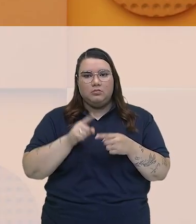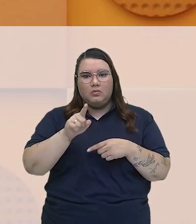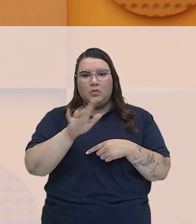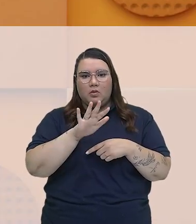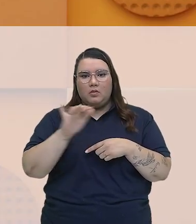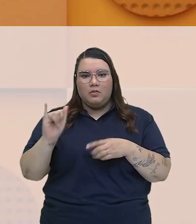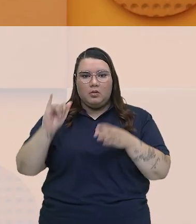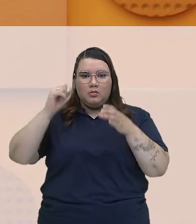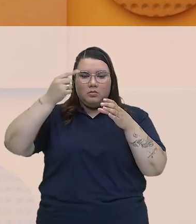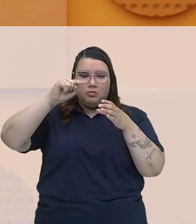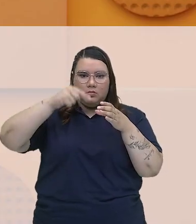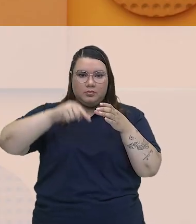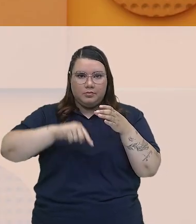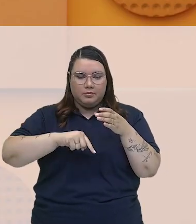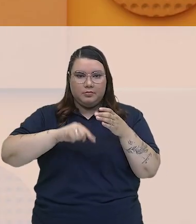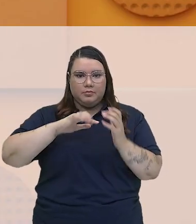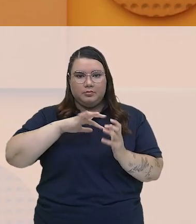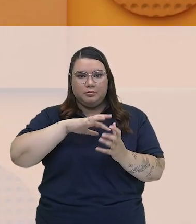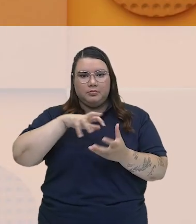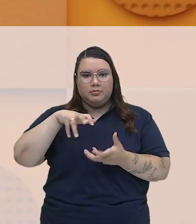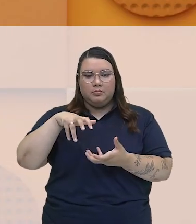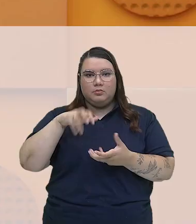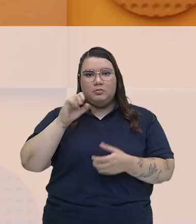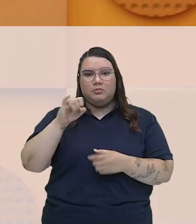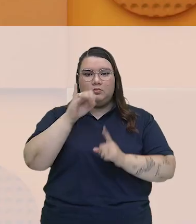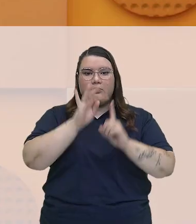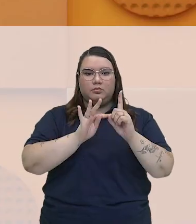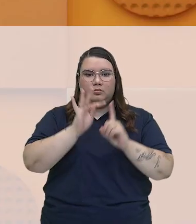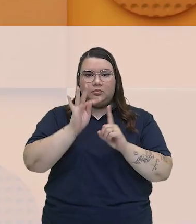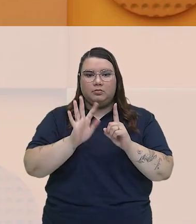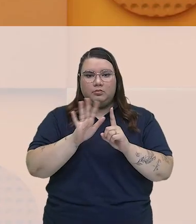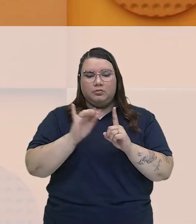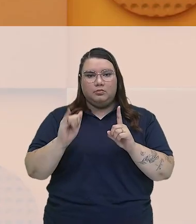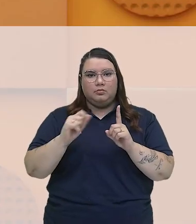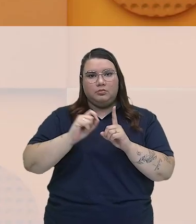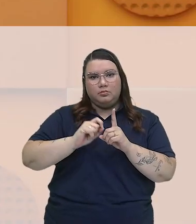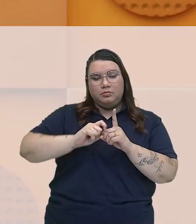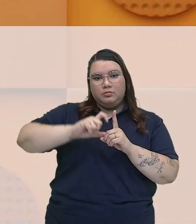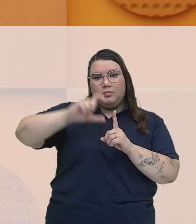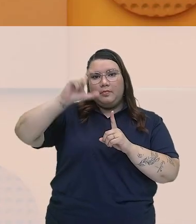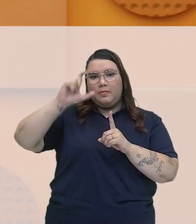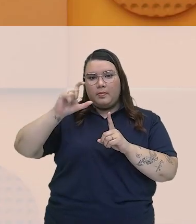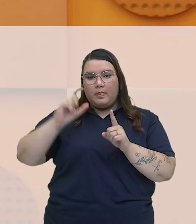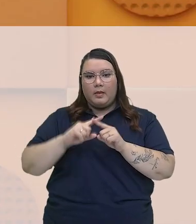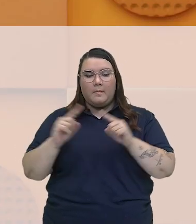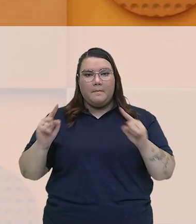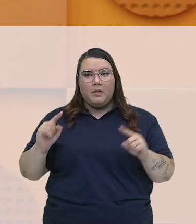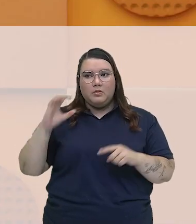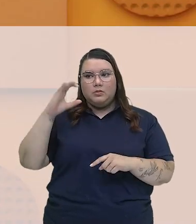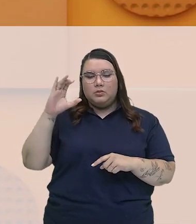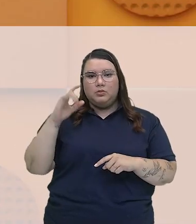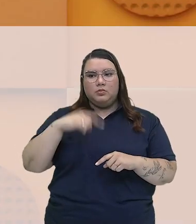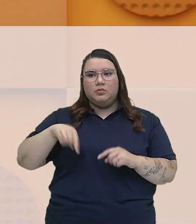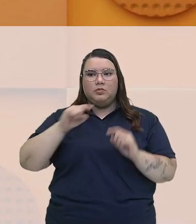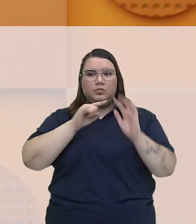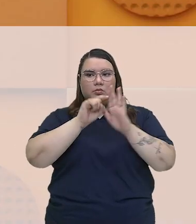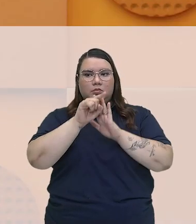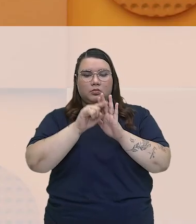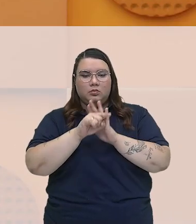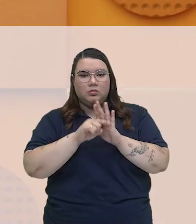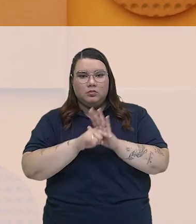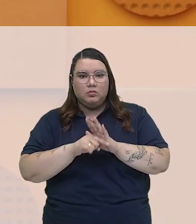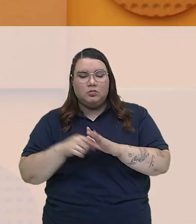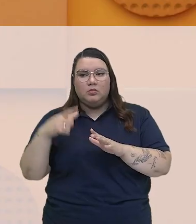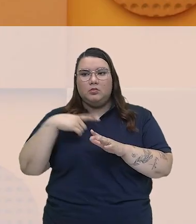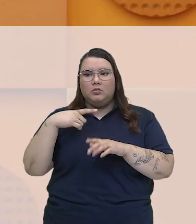vai adentrando, digamos, o interior do nosso planeta, as temperaturas vão ser mais elevadas. Mas os cientistas eles estão buscando ali,